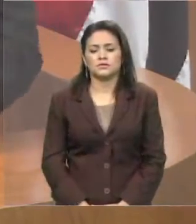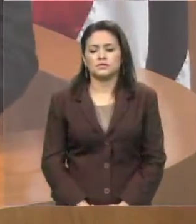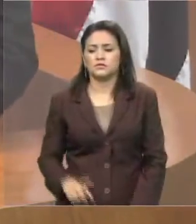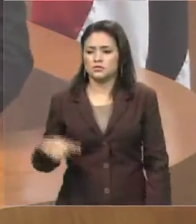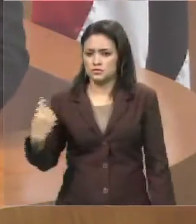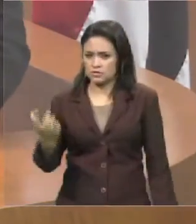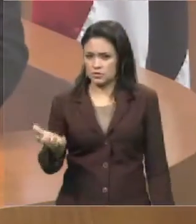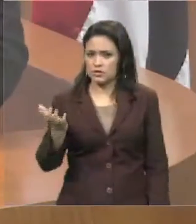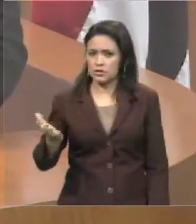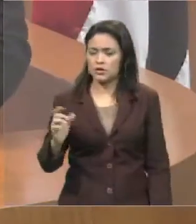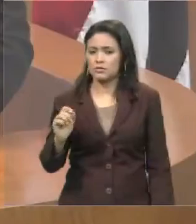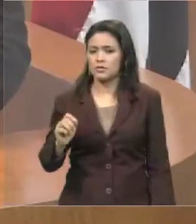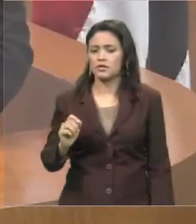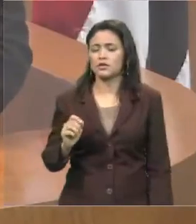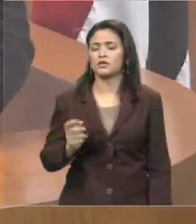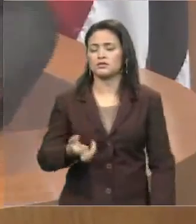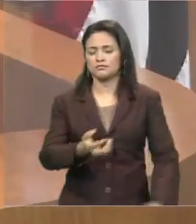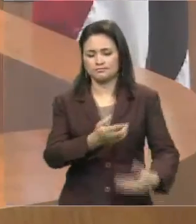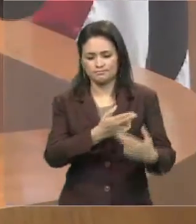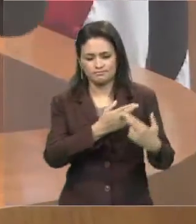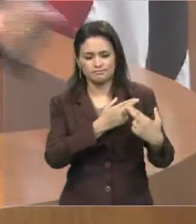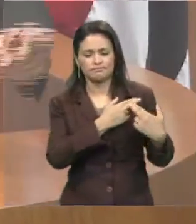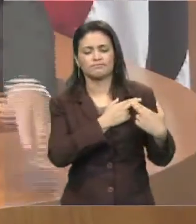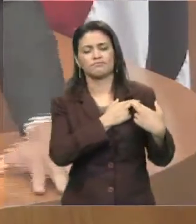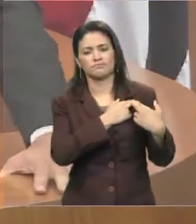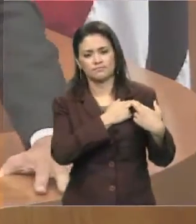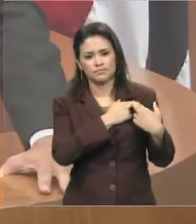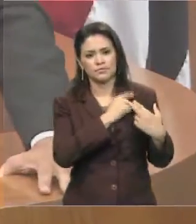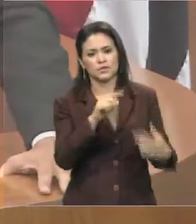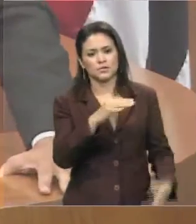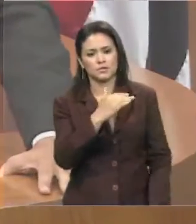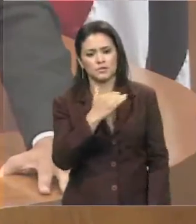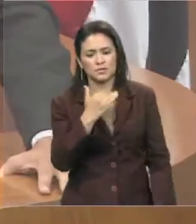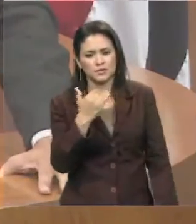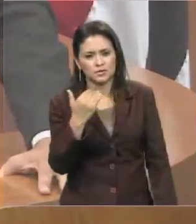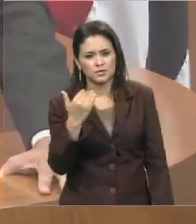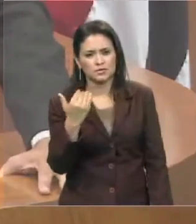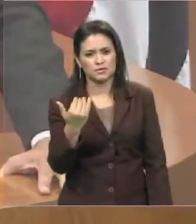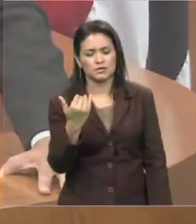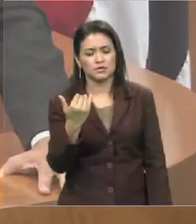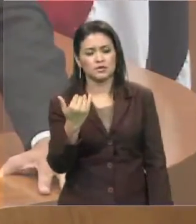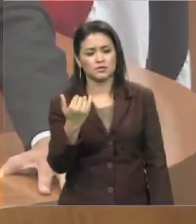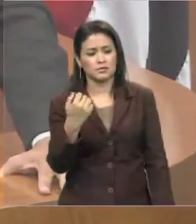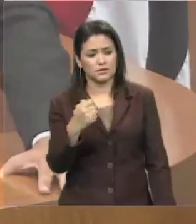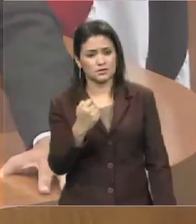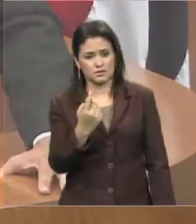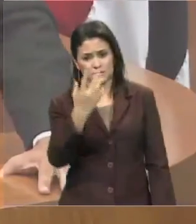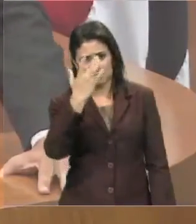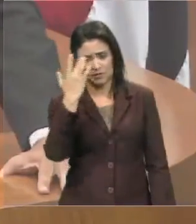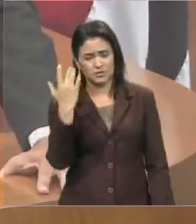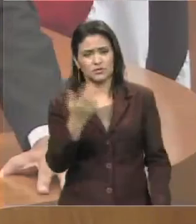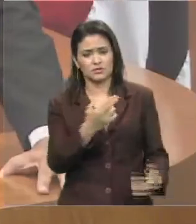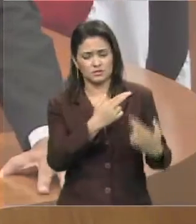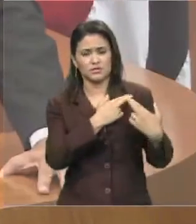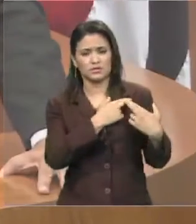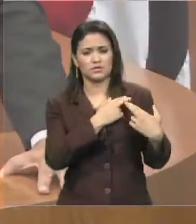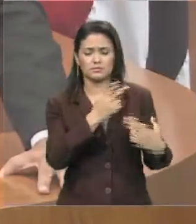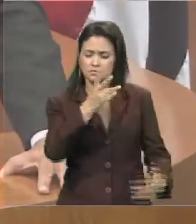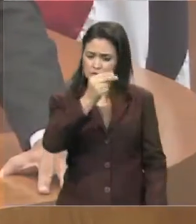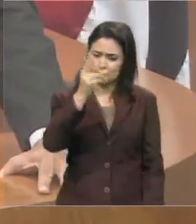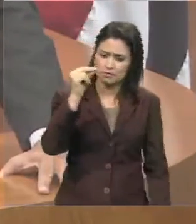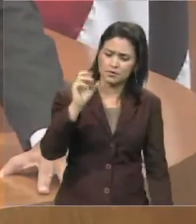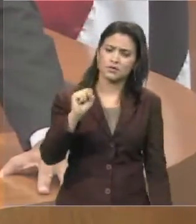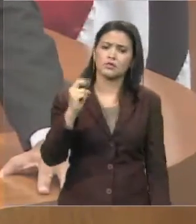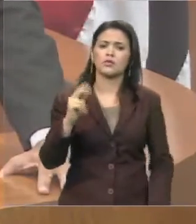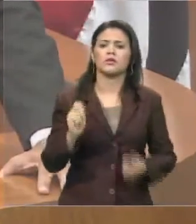queremos é que ele assuma a sua responsabilidade e que essas mortes não fiquem impunes. Alguém tem que ser responsabilizado, ou seja o senhor prefeito, ou seja